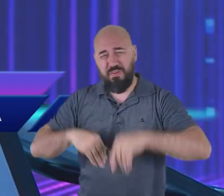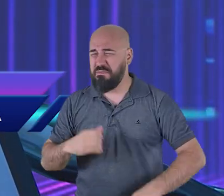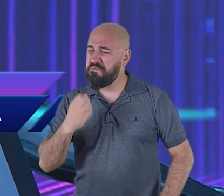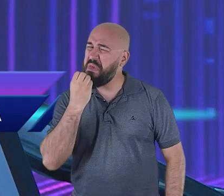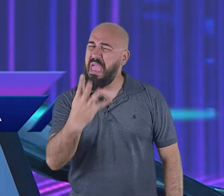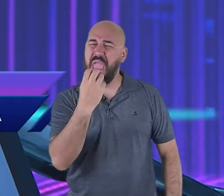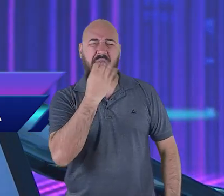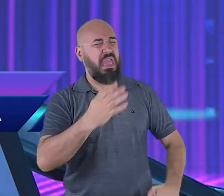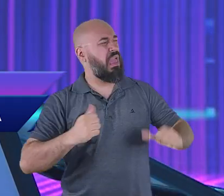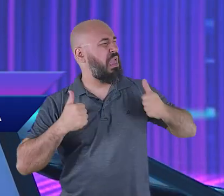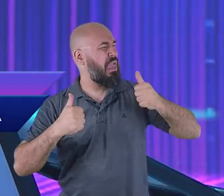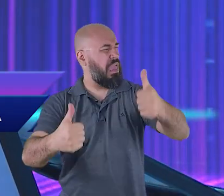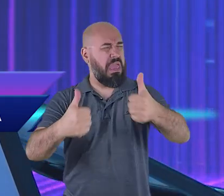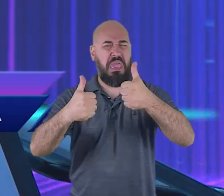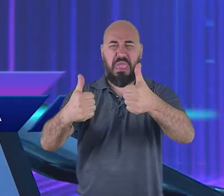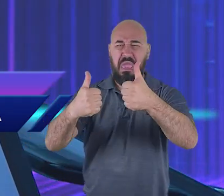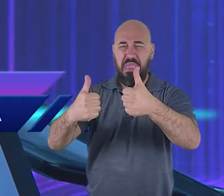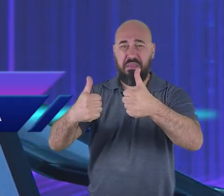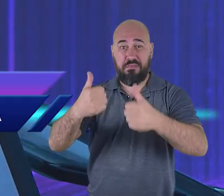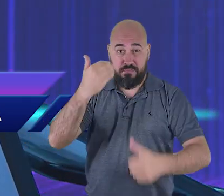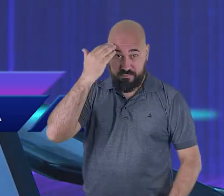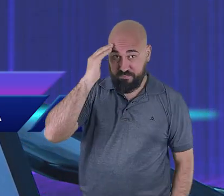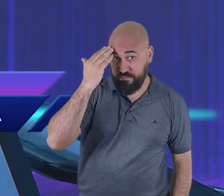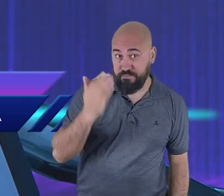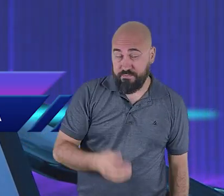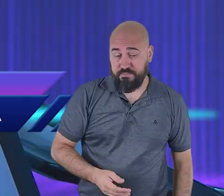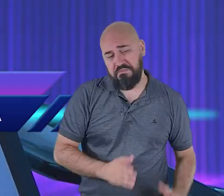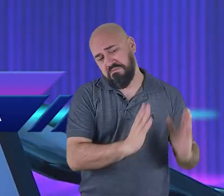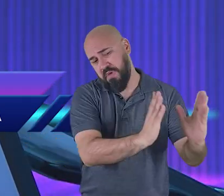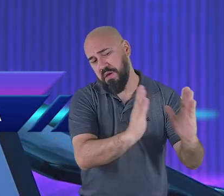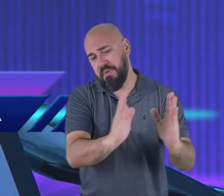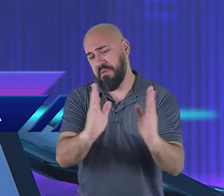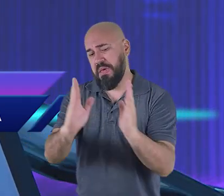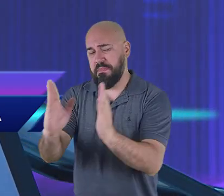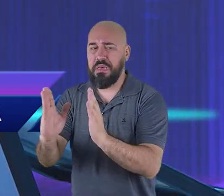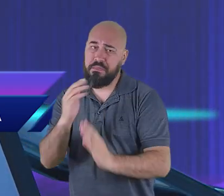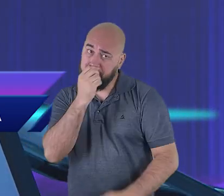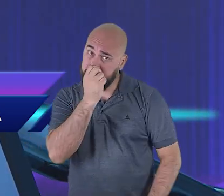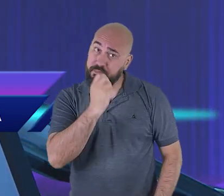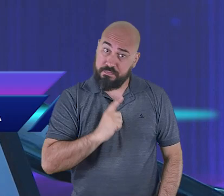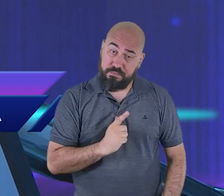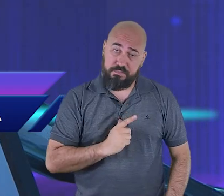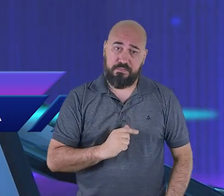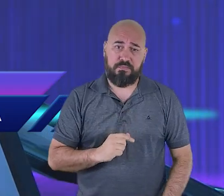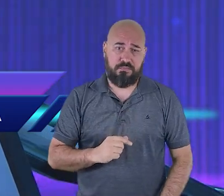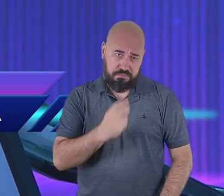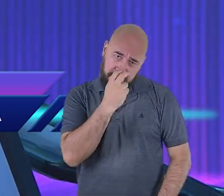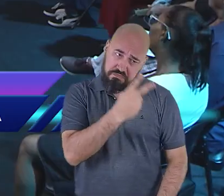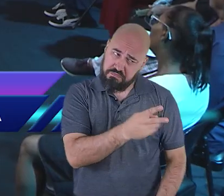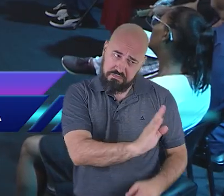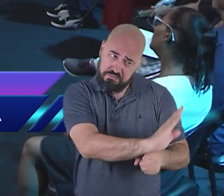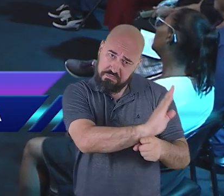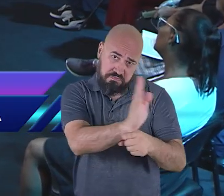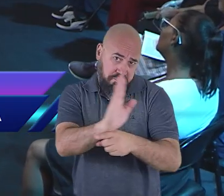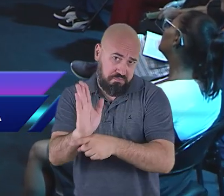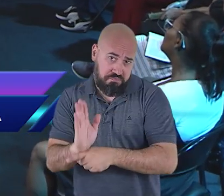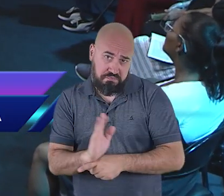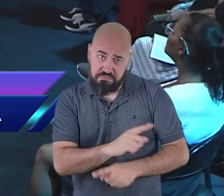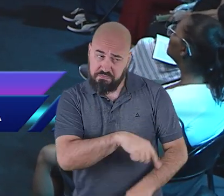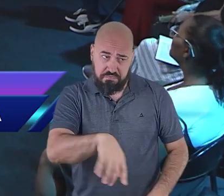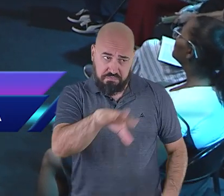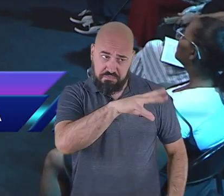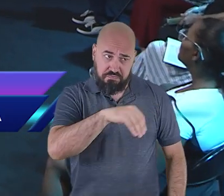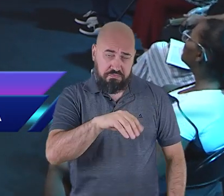história. Paz, conflito e paz. Por que essa mesma linha? Porque